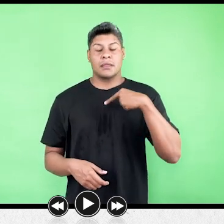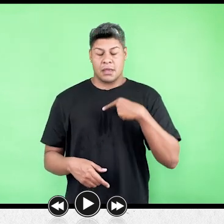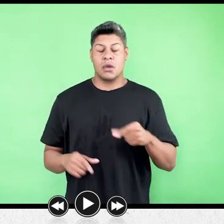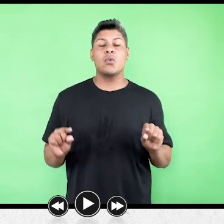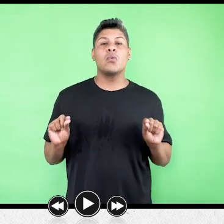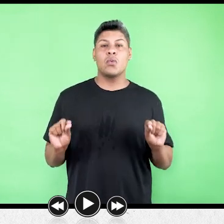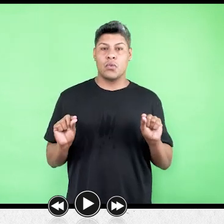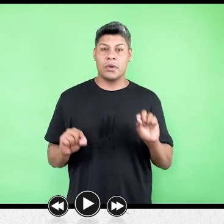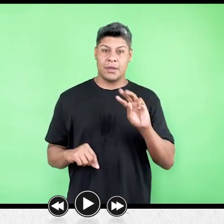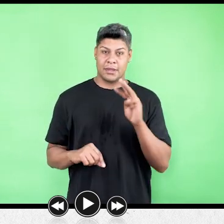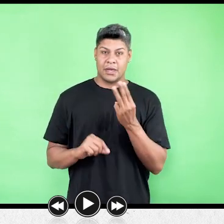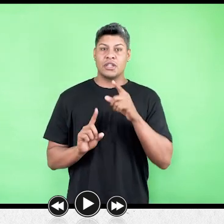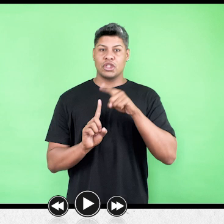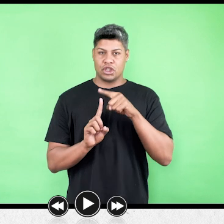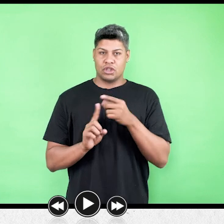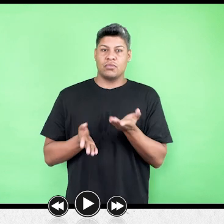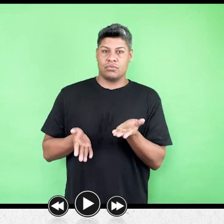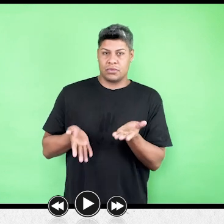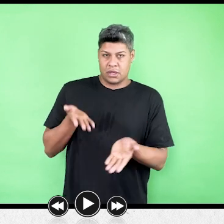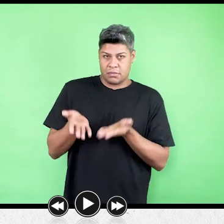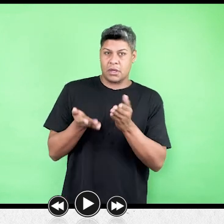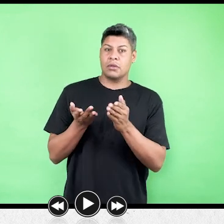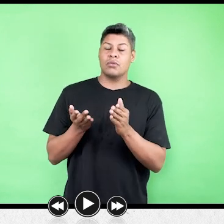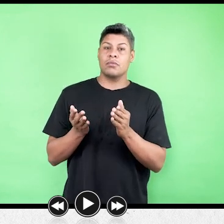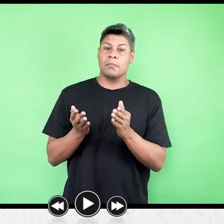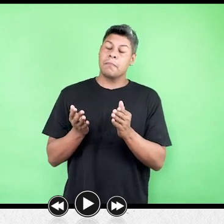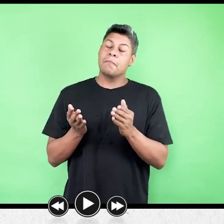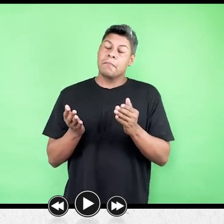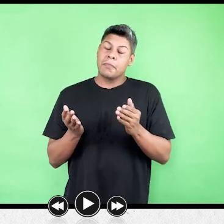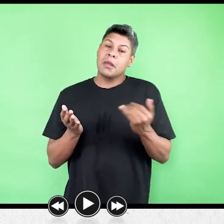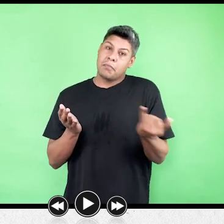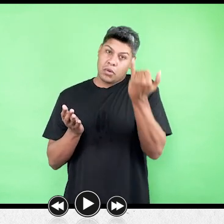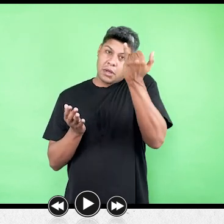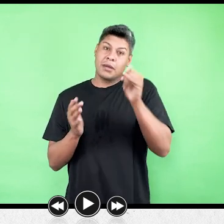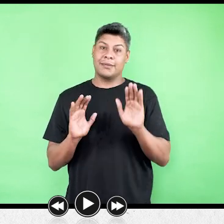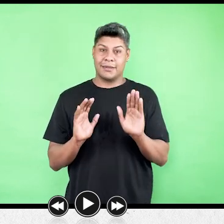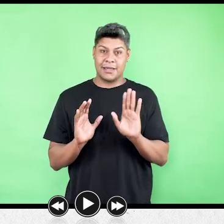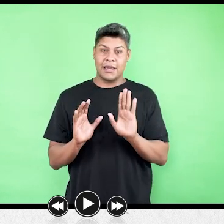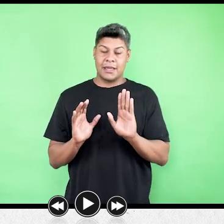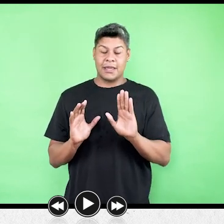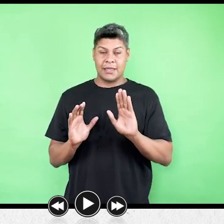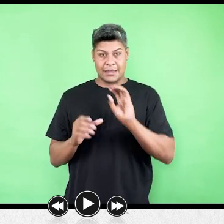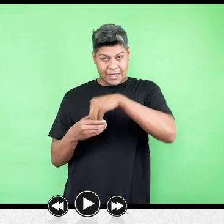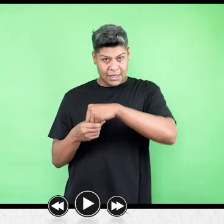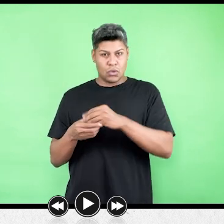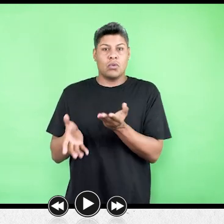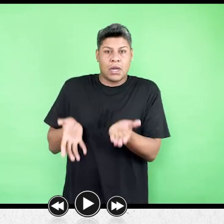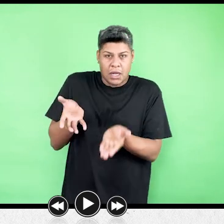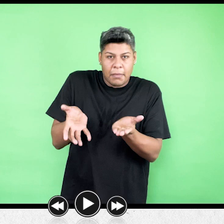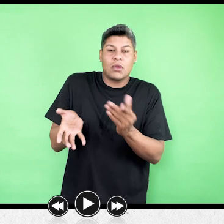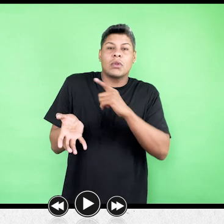tem três tipos de tratamento mais comumente empregados, e dentro de cada um desses tratamentos a gente tem